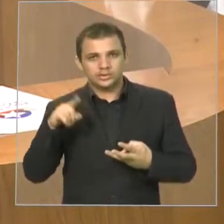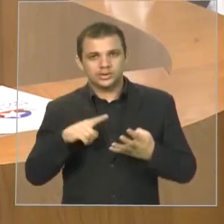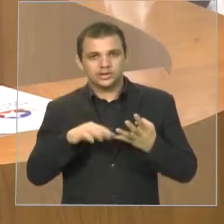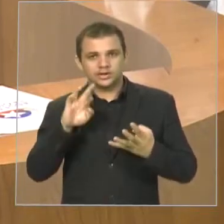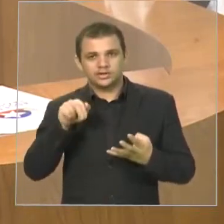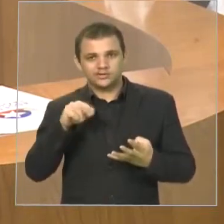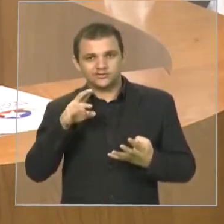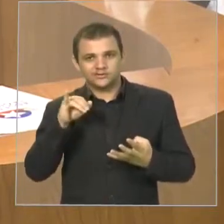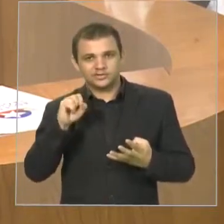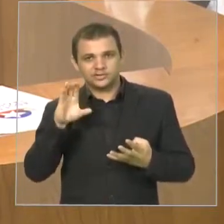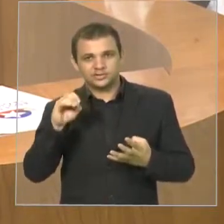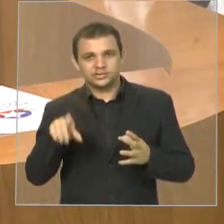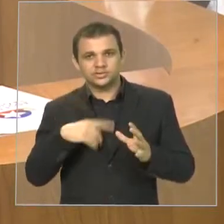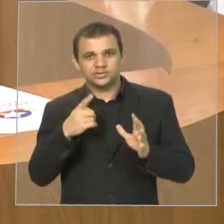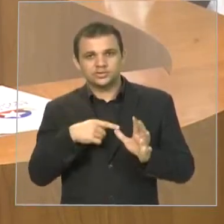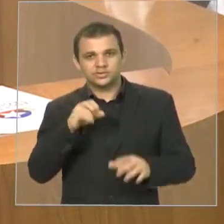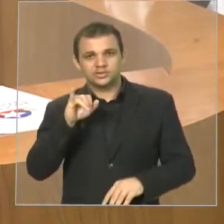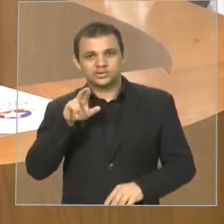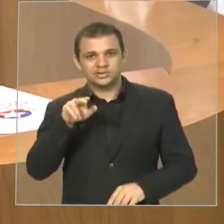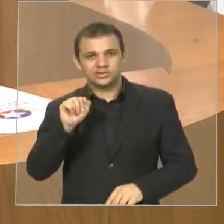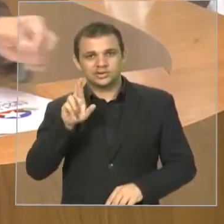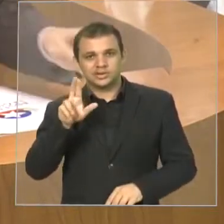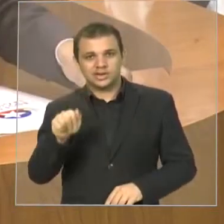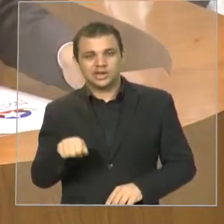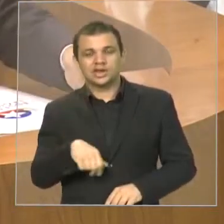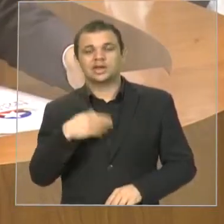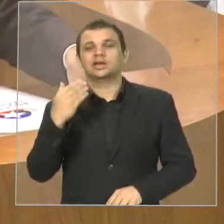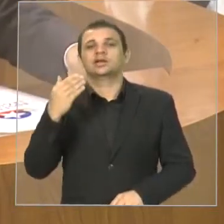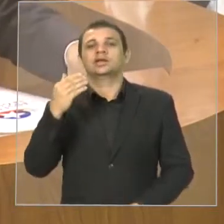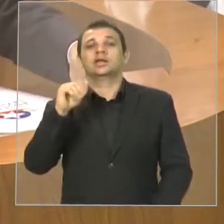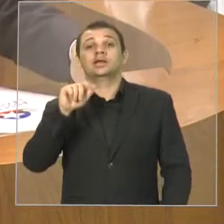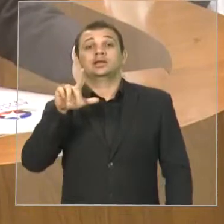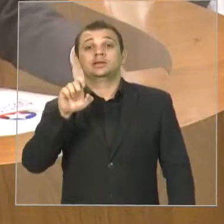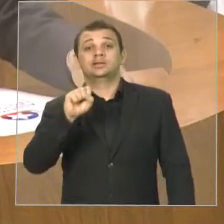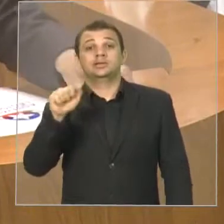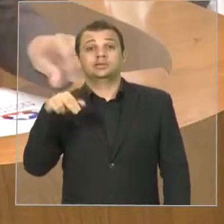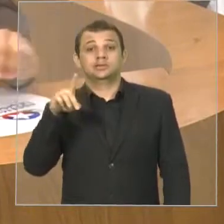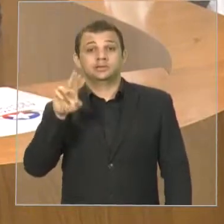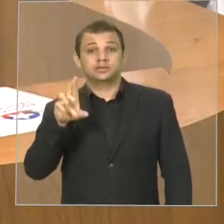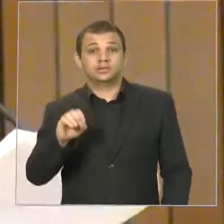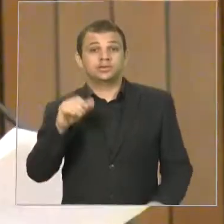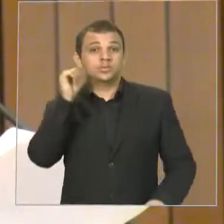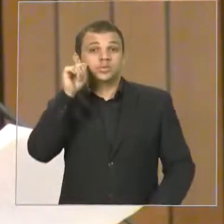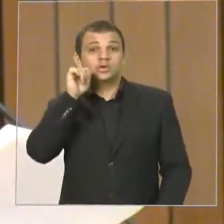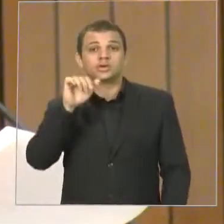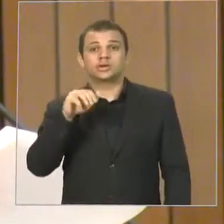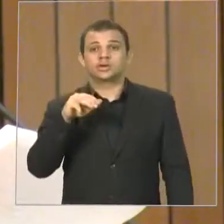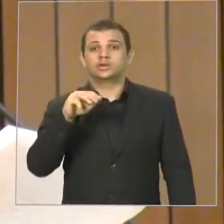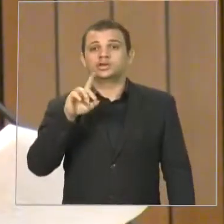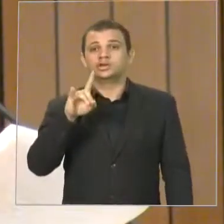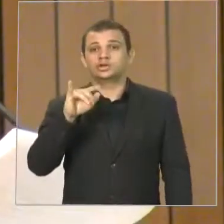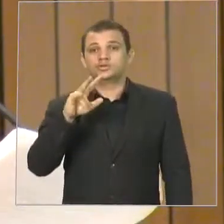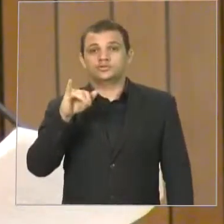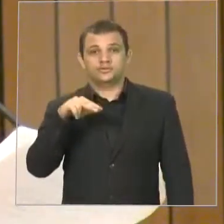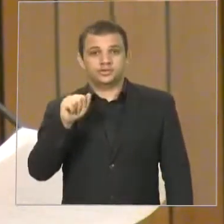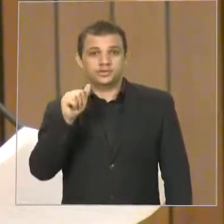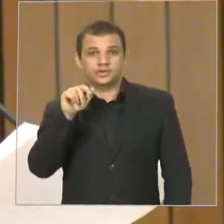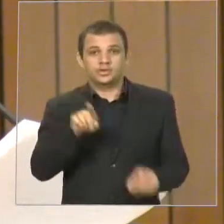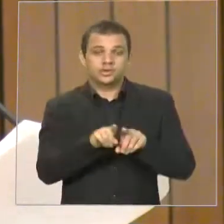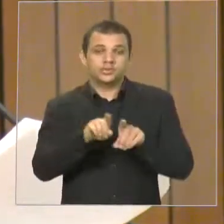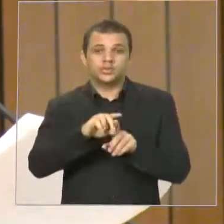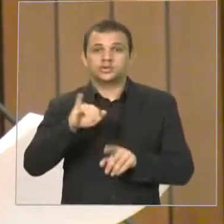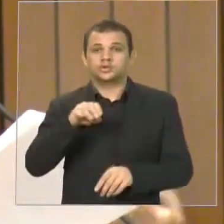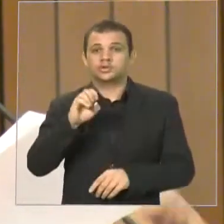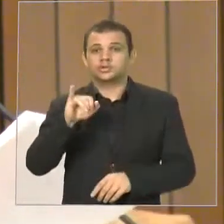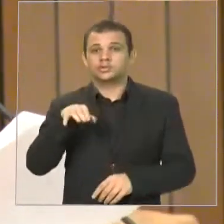Teixeira, Sinária Sevira, senhor Alessandro de Souza Alves, a dona Maria Divina, Valcimar Alves, Wagner de